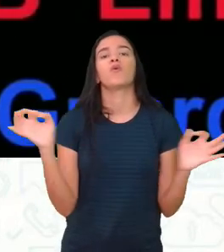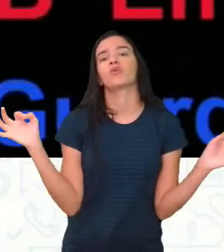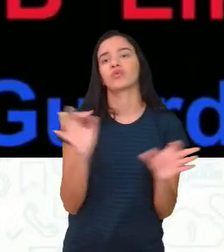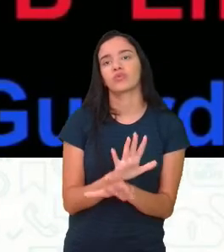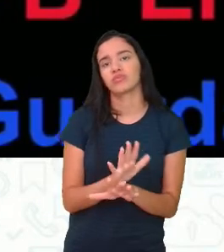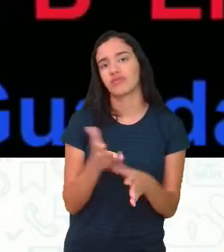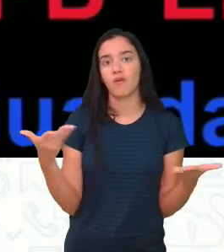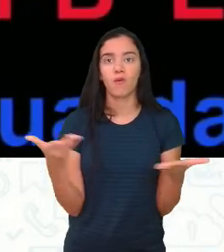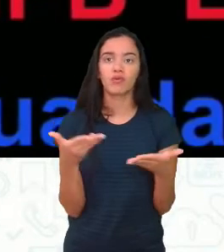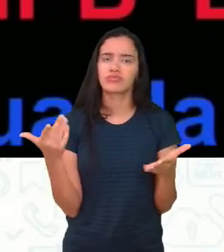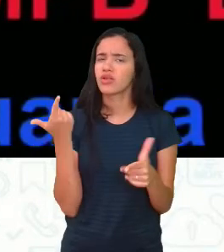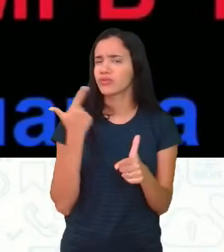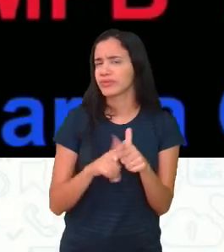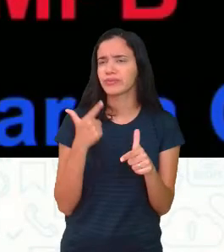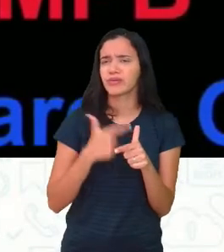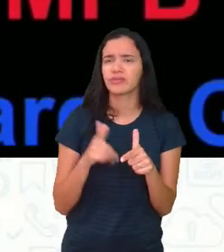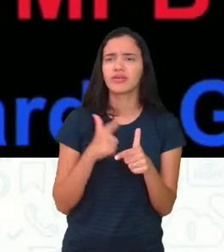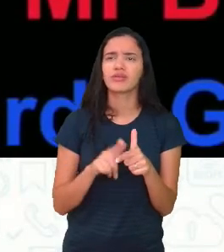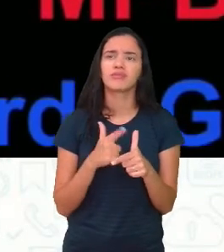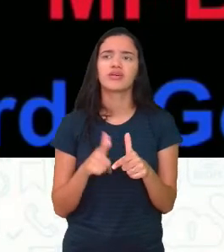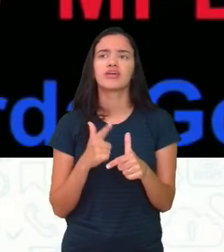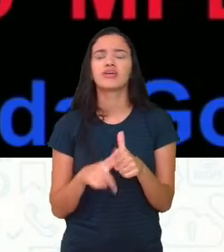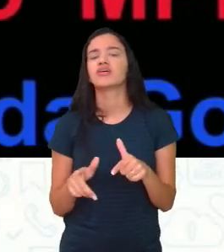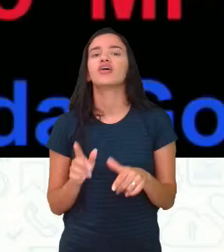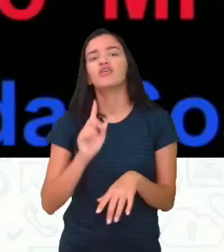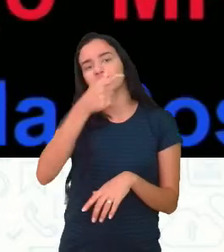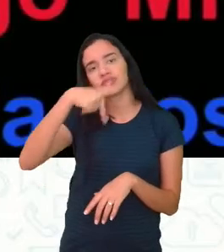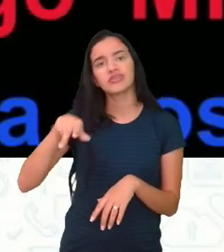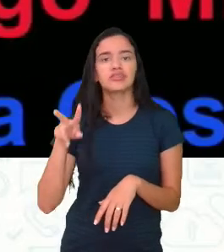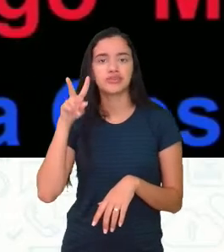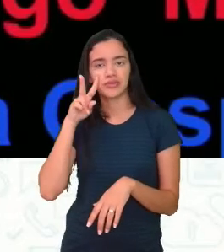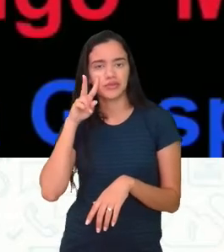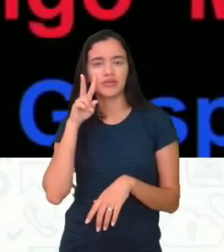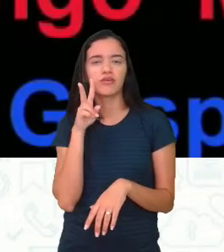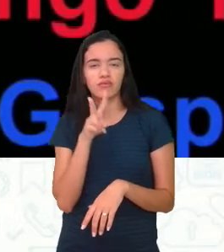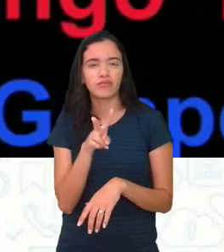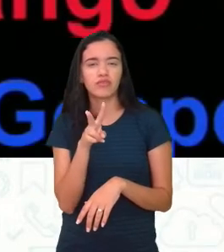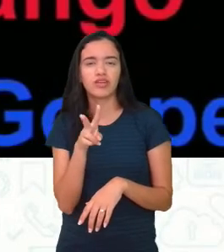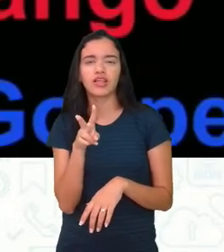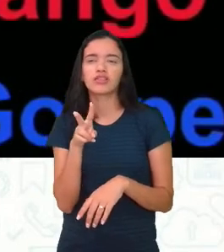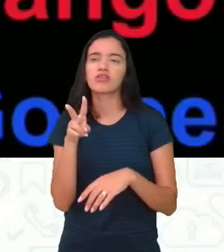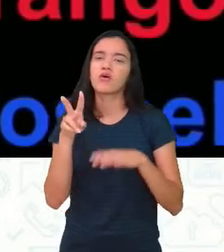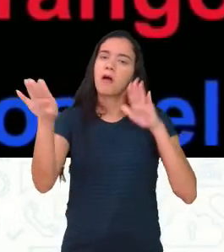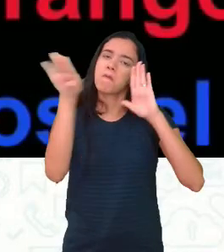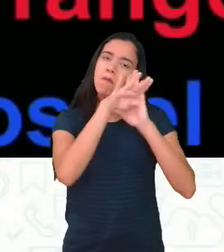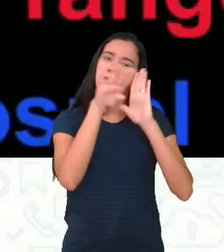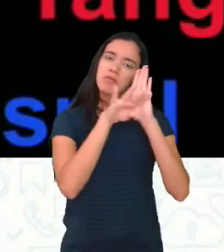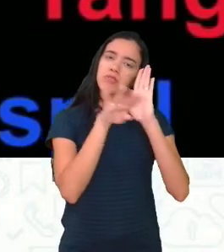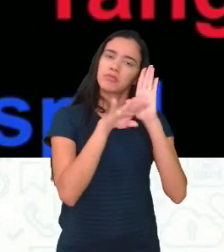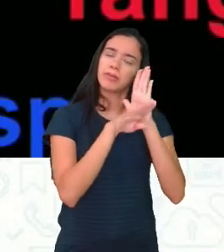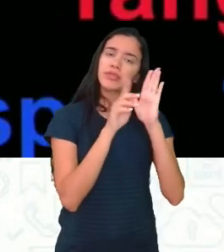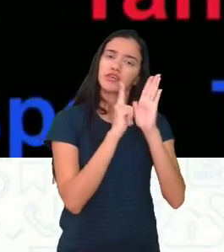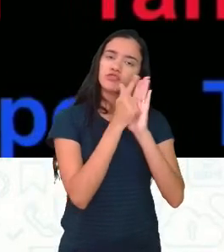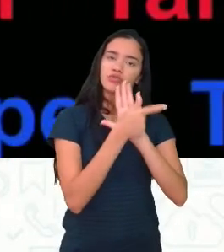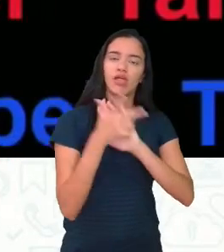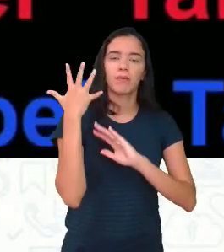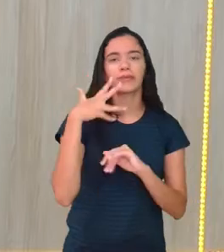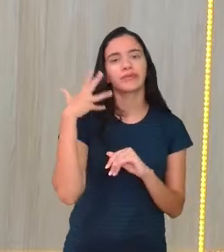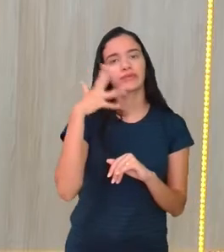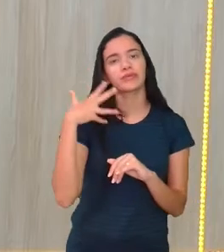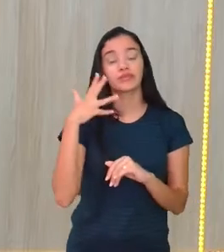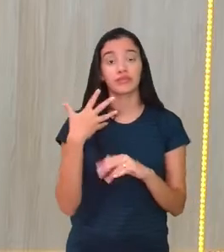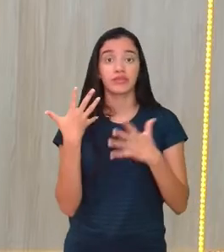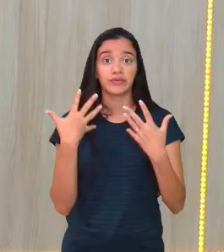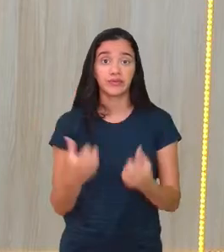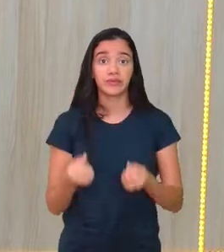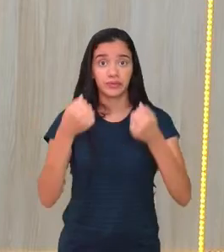tem problema. Vocês estão vendo aí na tela, passando vários gêneros musicais, né? A gente vai falar um pouquinho sobre isso